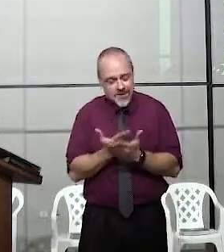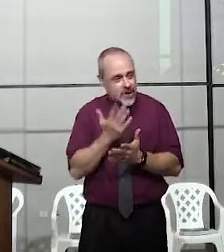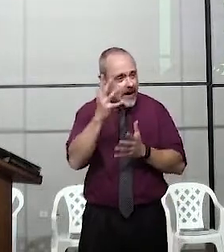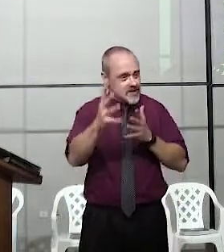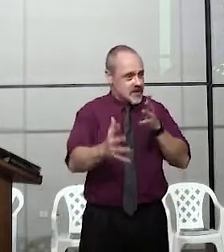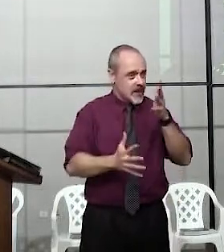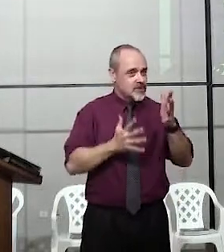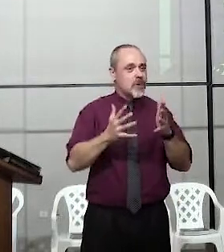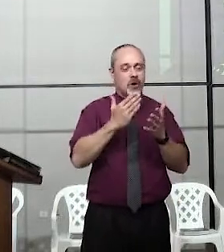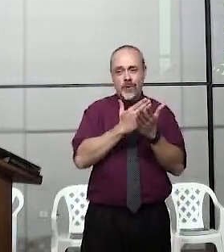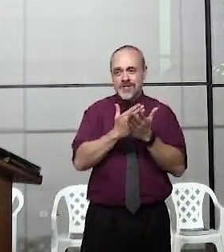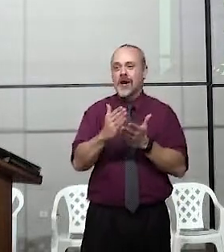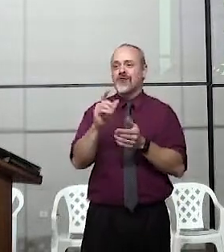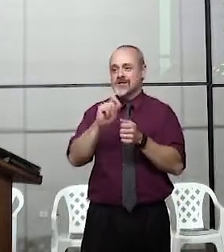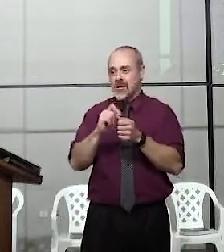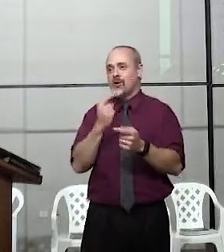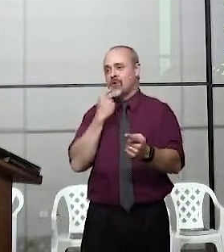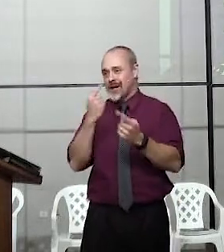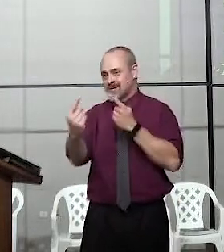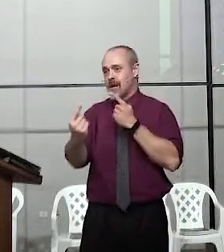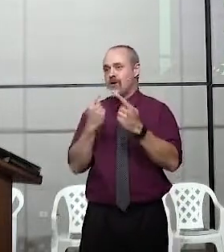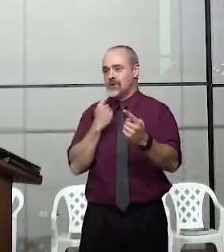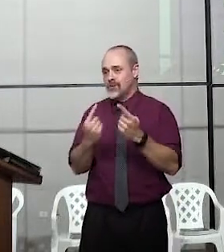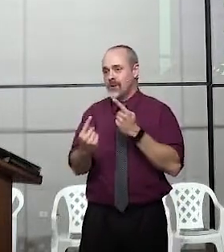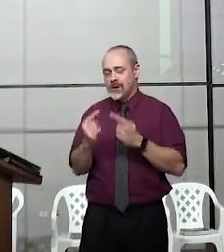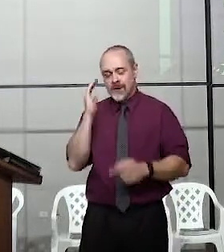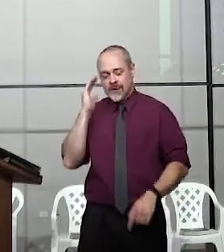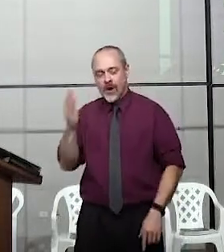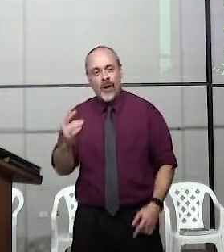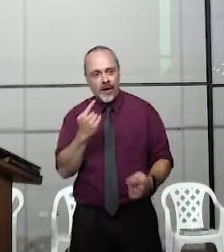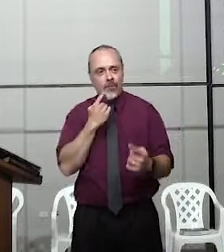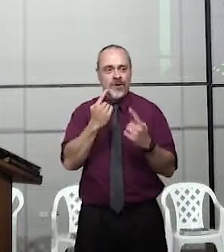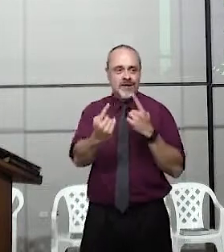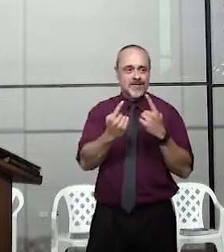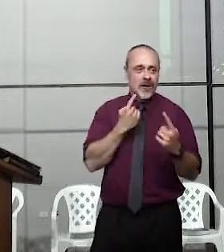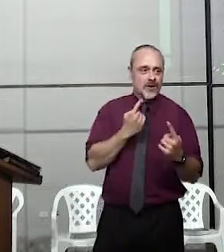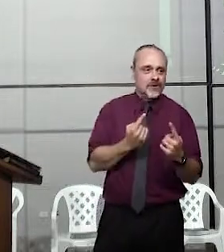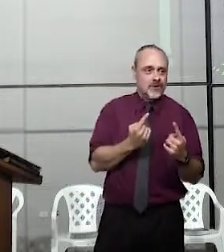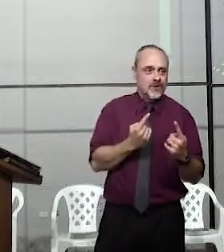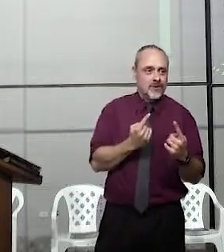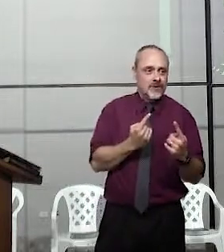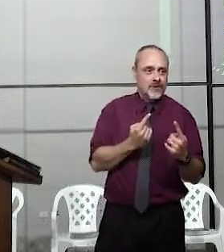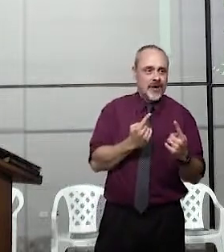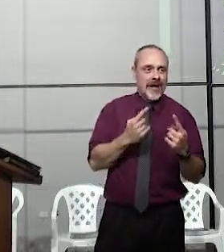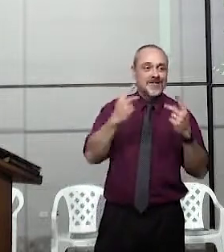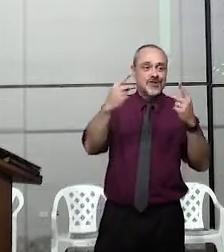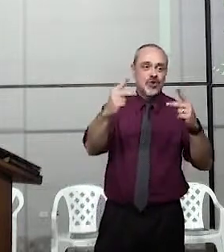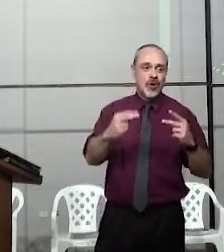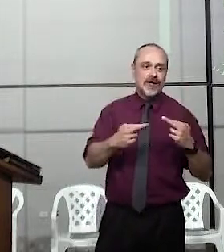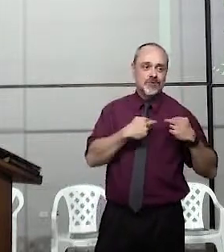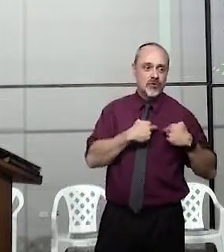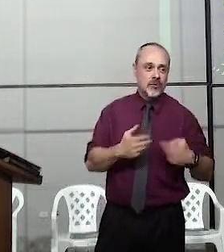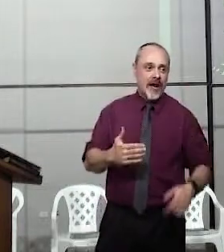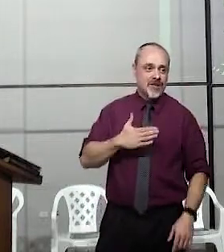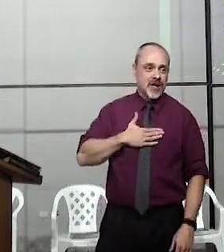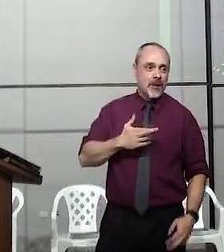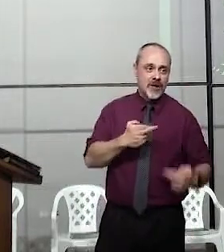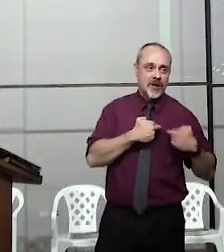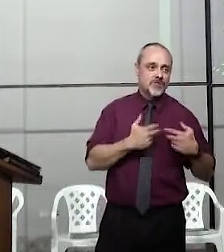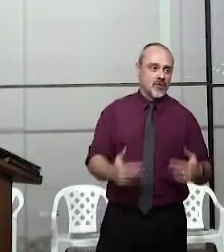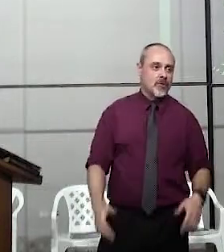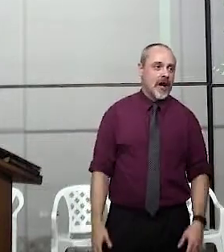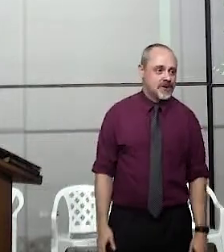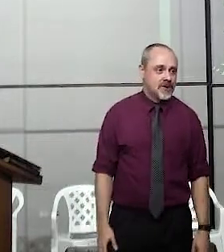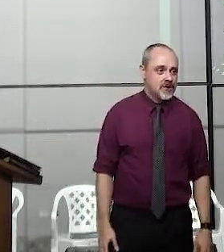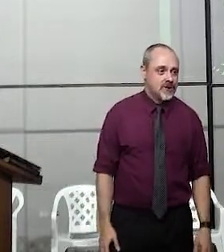para estudar os livros, para começar a fazer a comunicação. Entendeu? A comunicação é sua responsabilidade e a